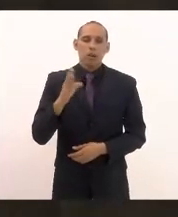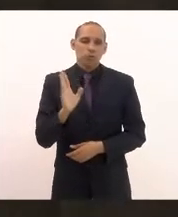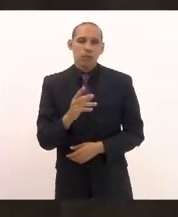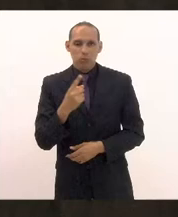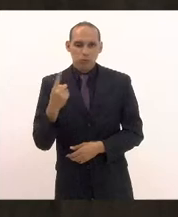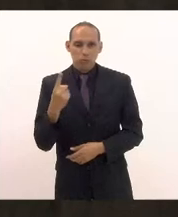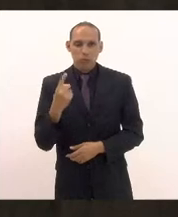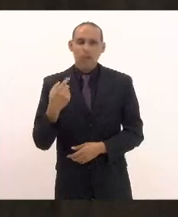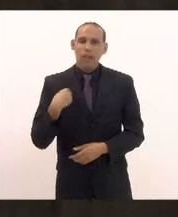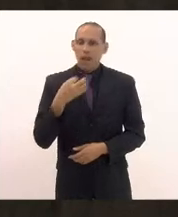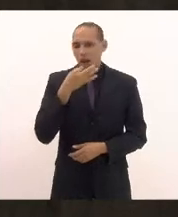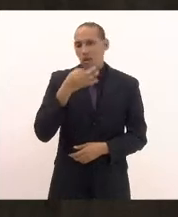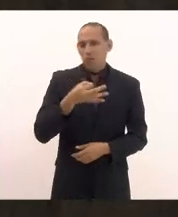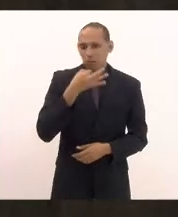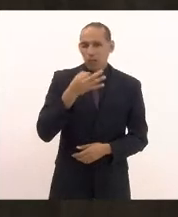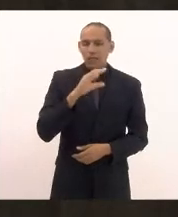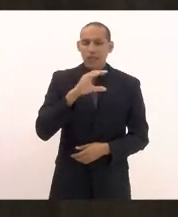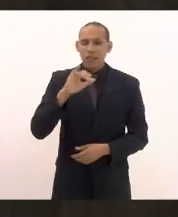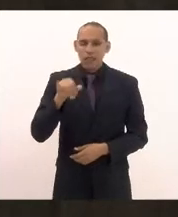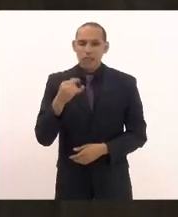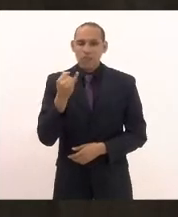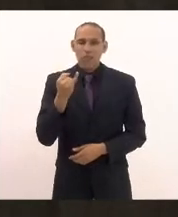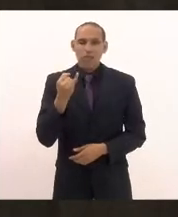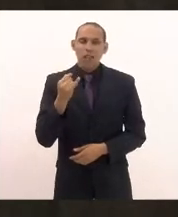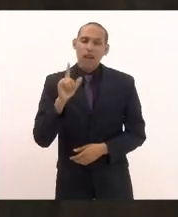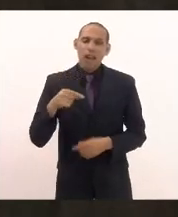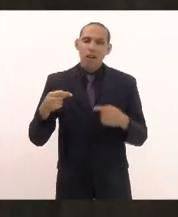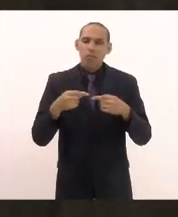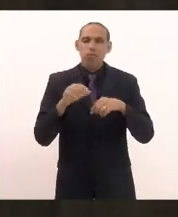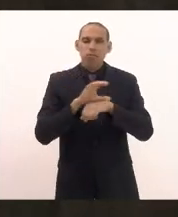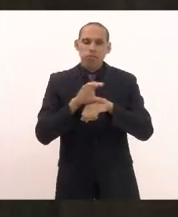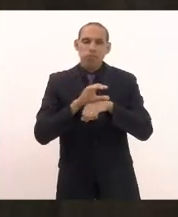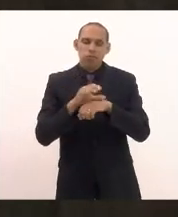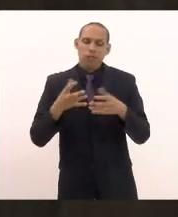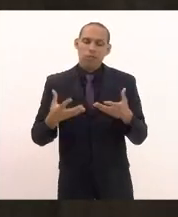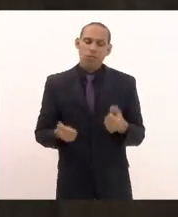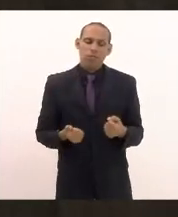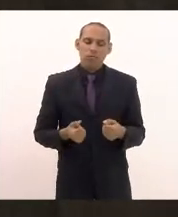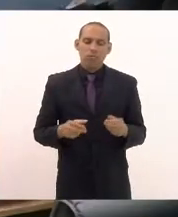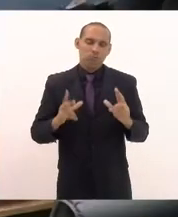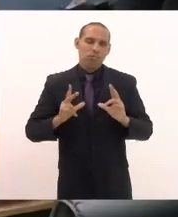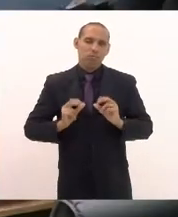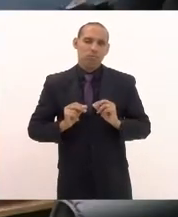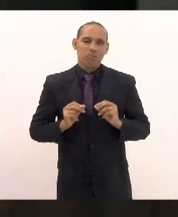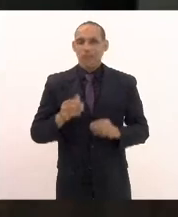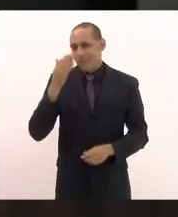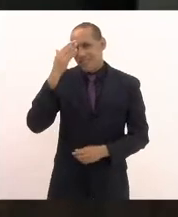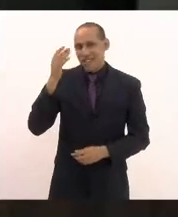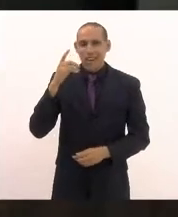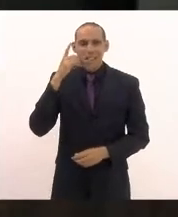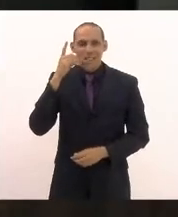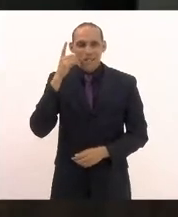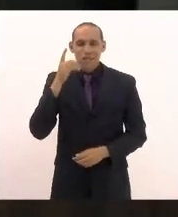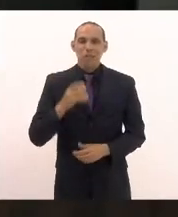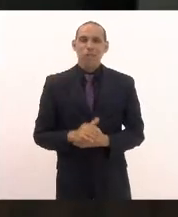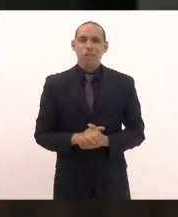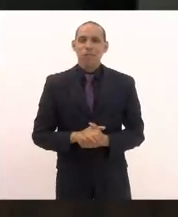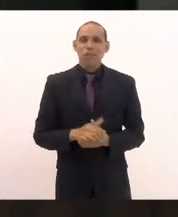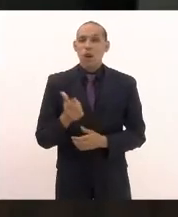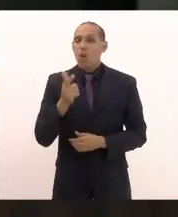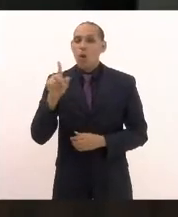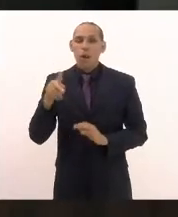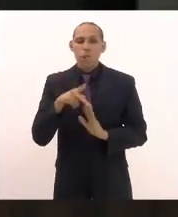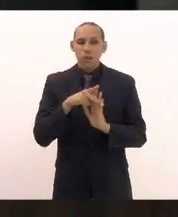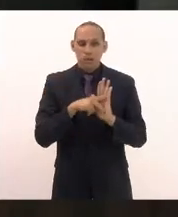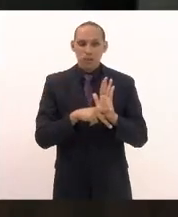44/2021, eu já dei parecer pela CCJ, pela constitucionalidade, no mérito favorável. Obrigada, deputado. O próximo projeto,